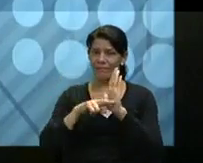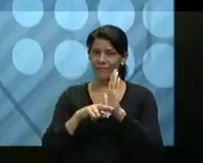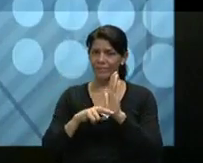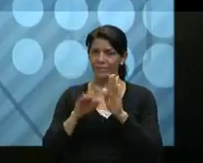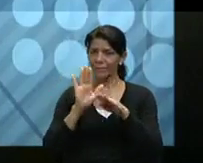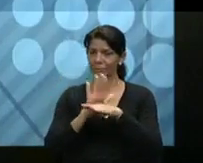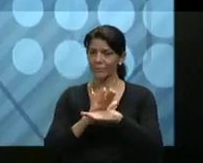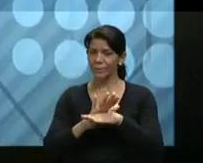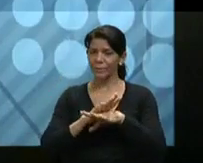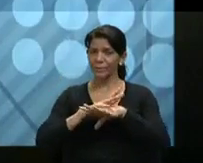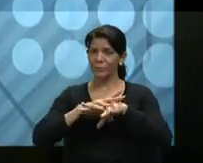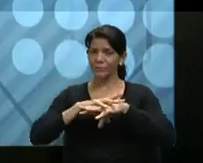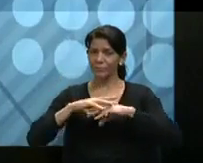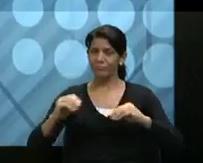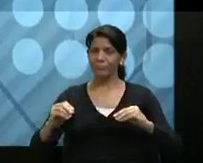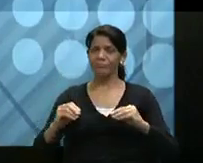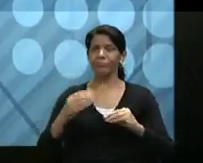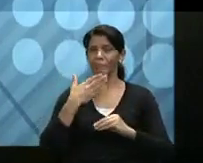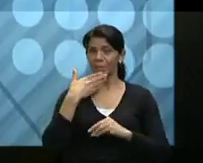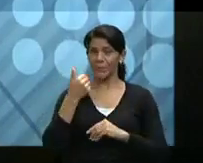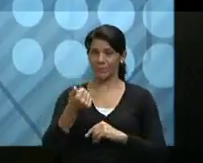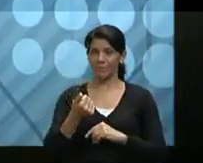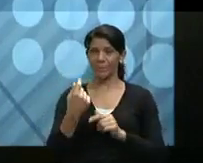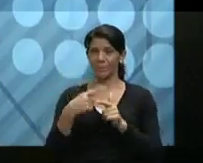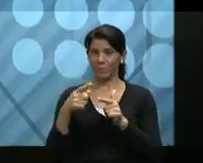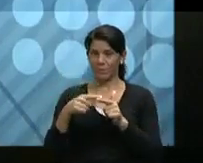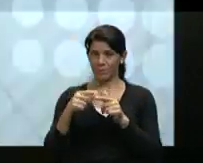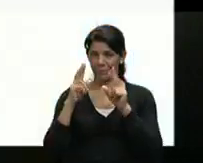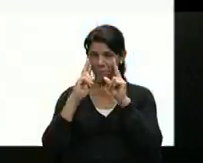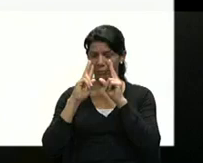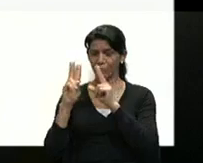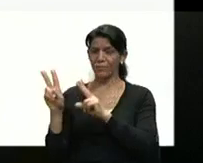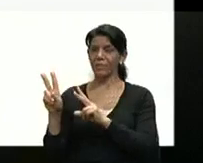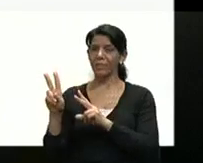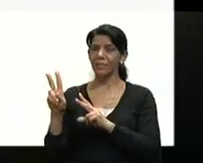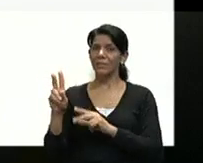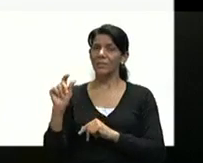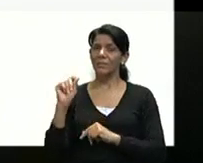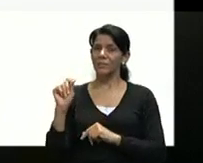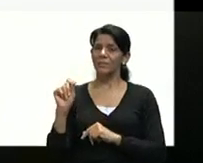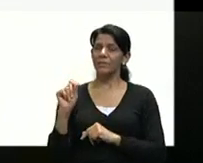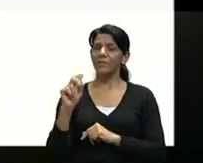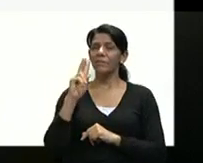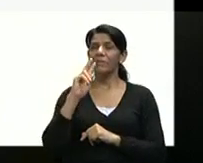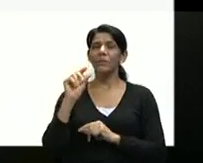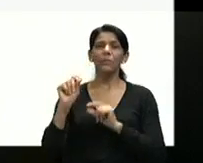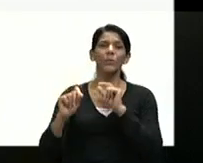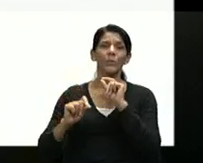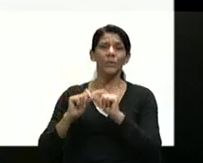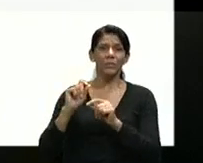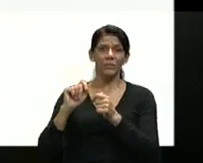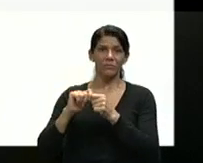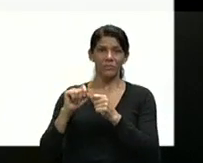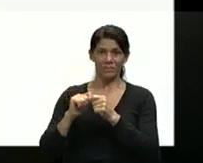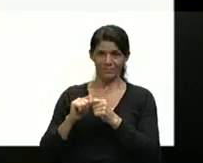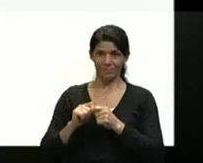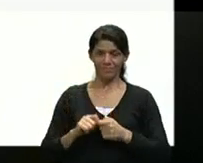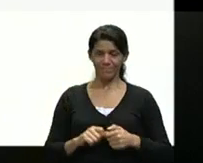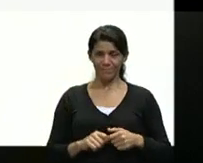diretamente nas causas, tá certo? Então vamos voltar para o quadro para a gente ver aí mais